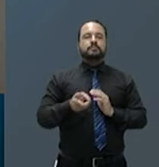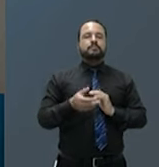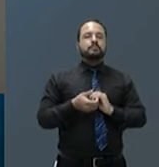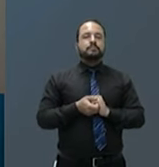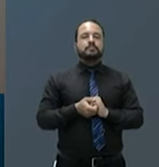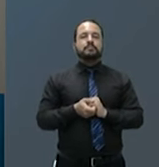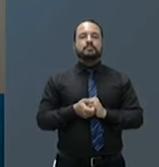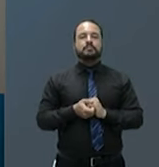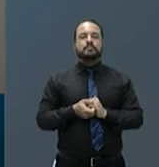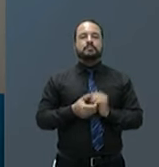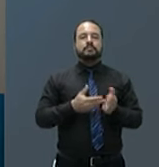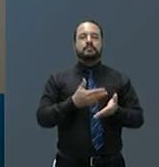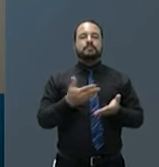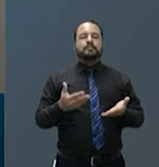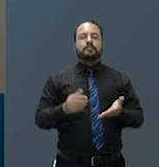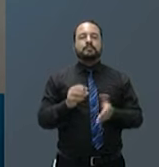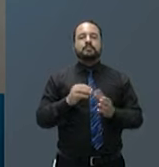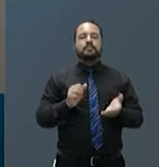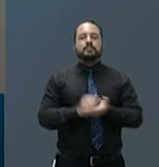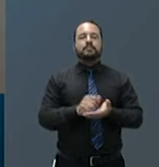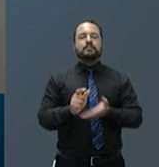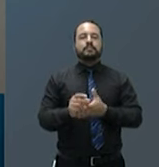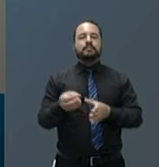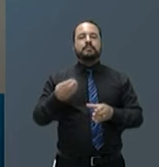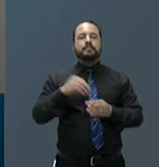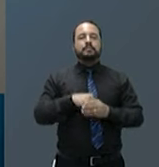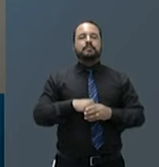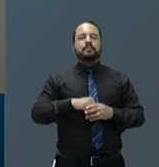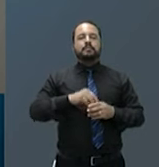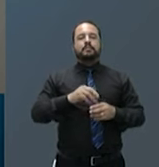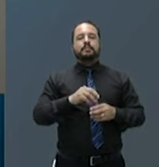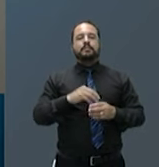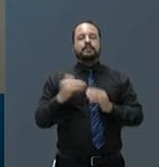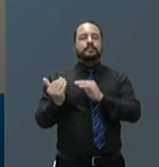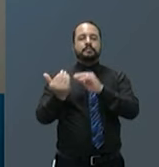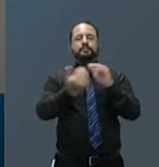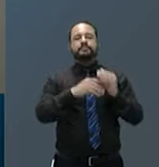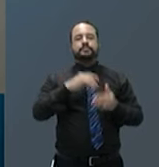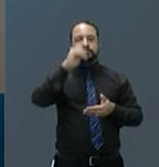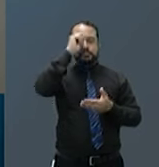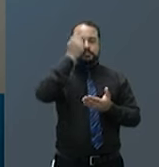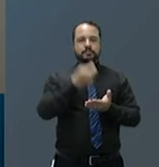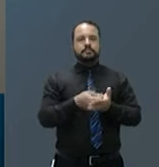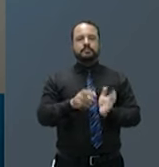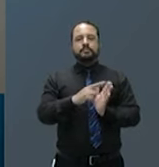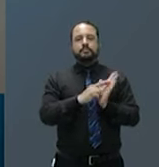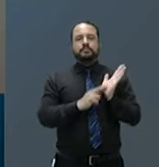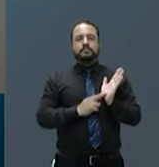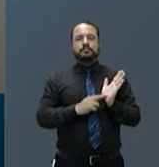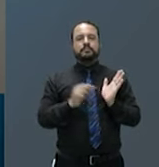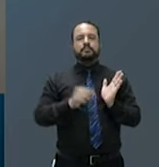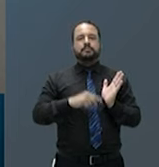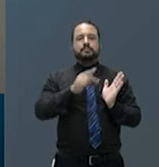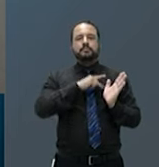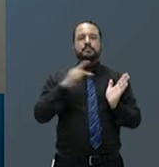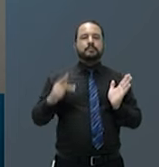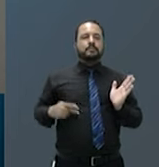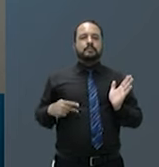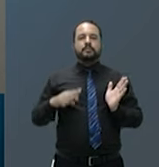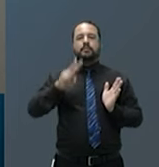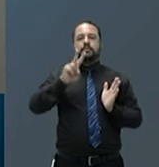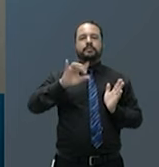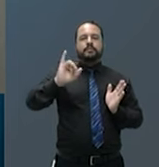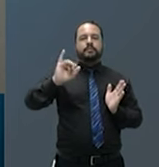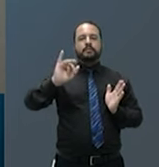Atestada a previsão legal do agravo interno como única forma de reverter a decisão monocrática do relator e, por vezes, do presidente e do vice-presidente em